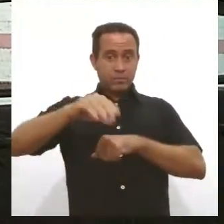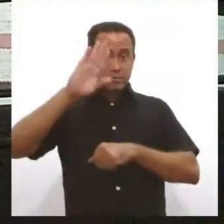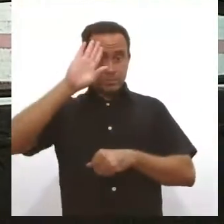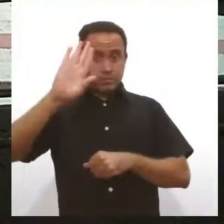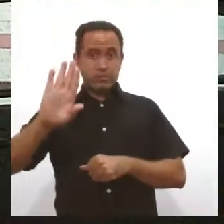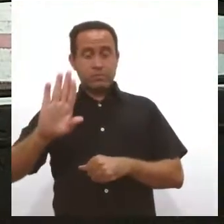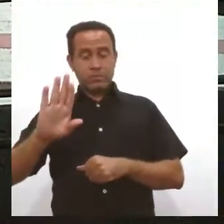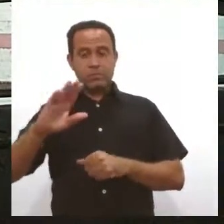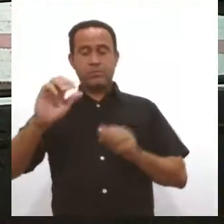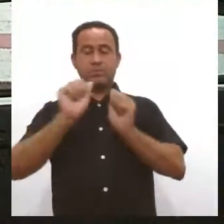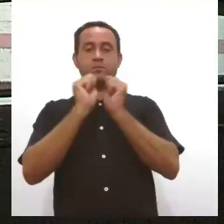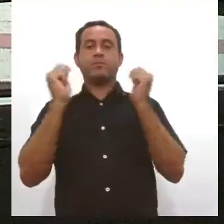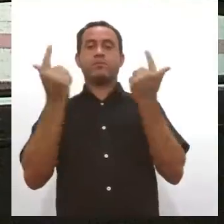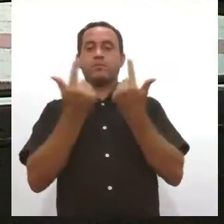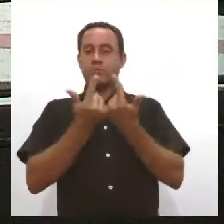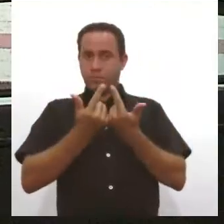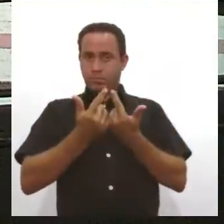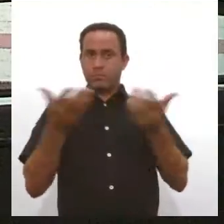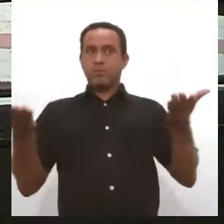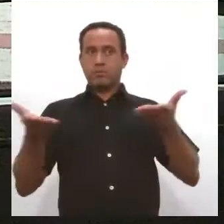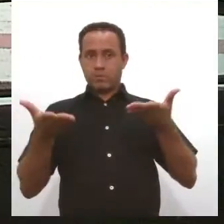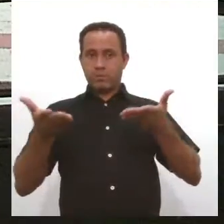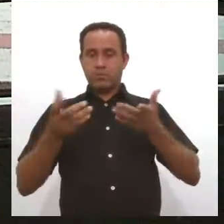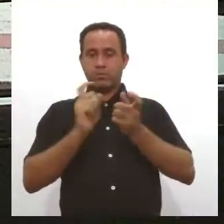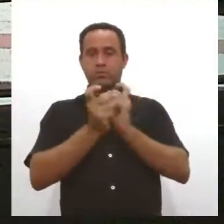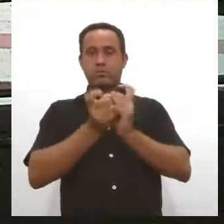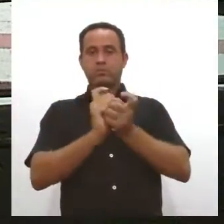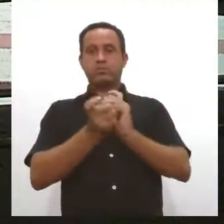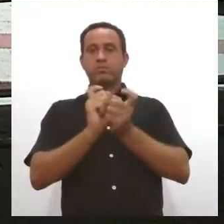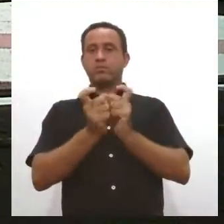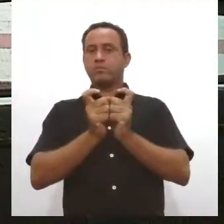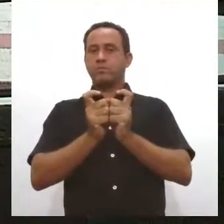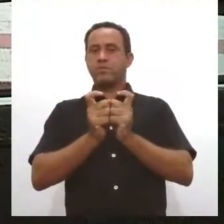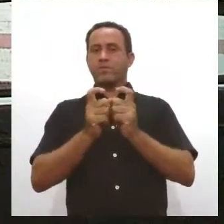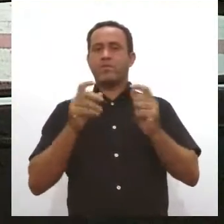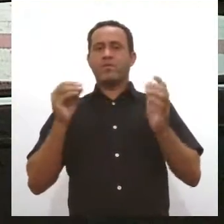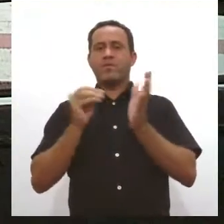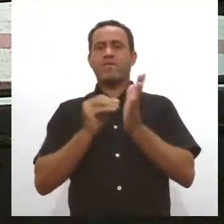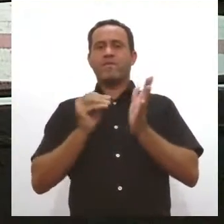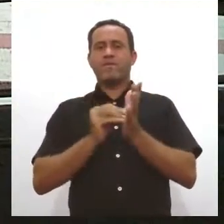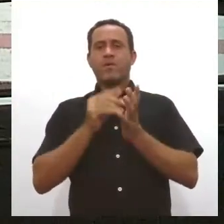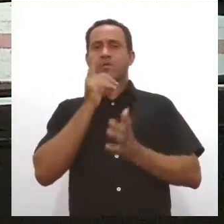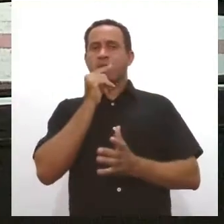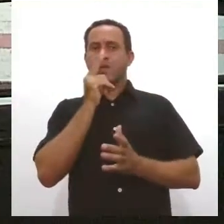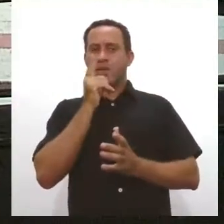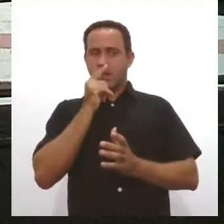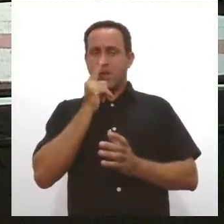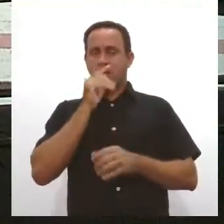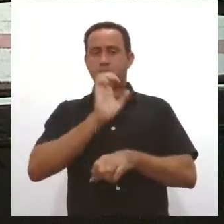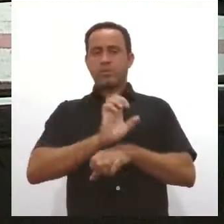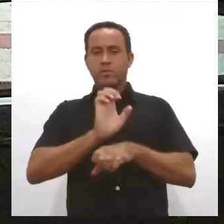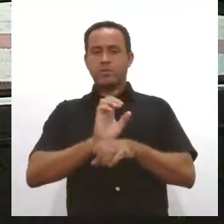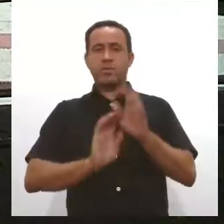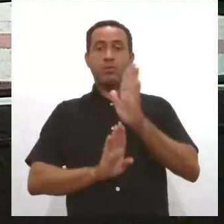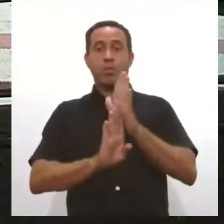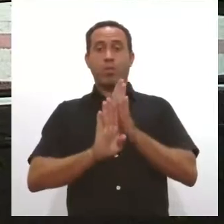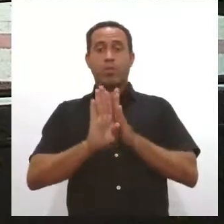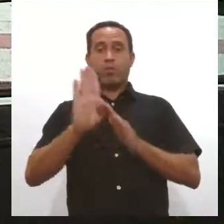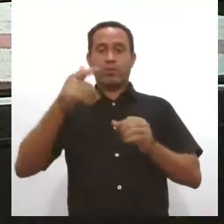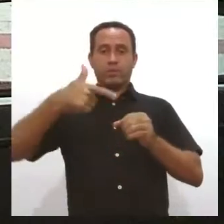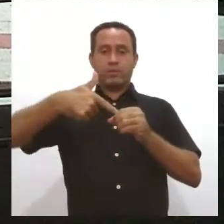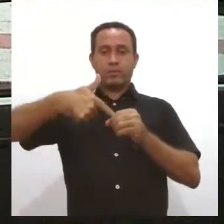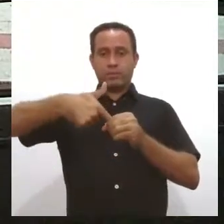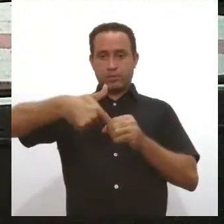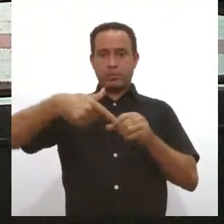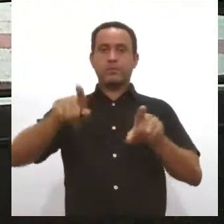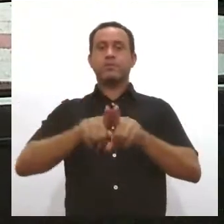A Assembleia Legislativa de Sergipe discute a deficiência no abastecimento de água no estado e o aumento dos combustíveis. Veja